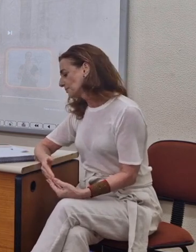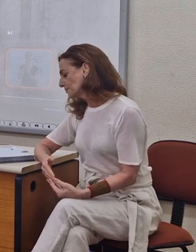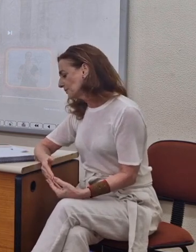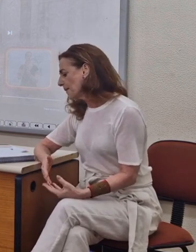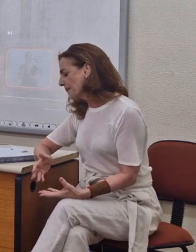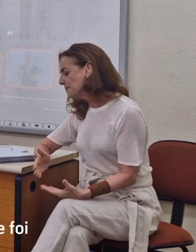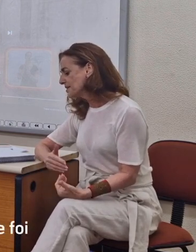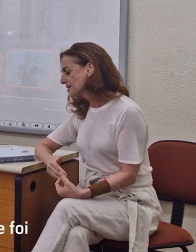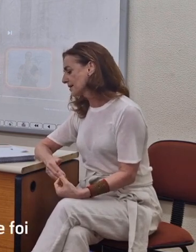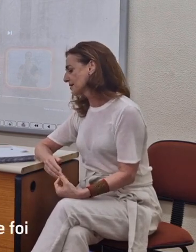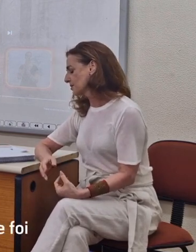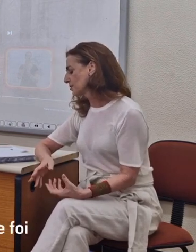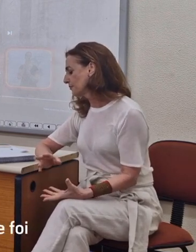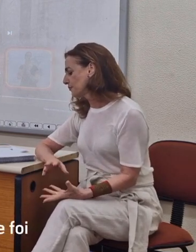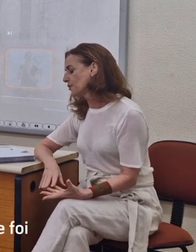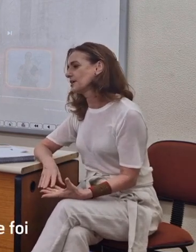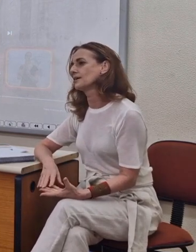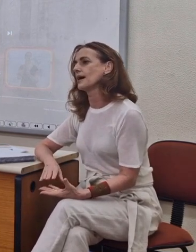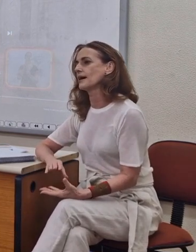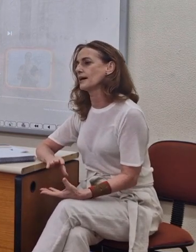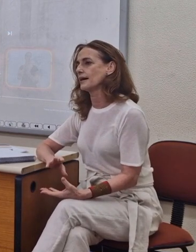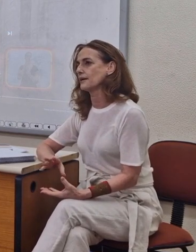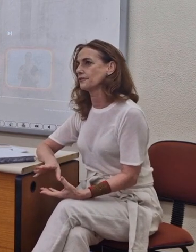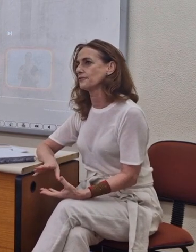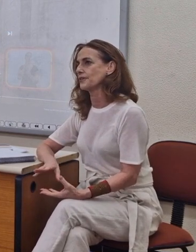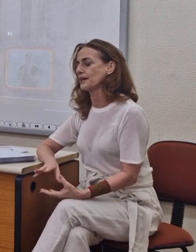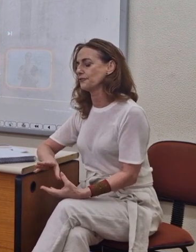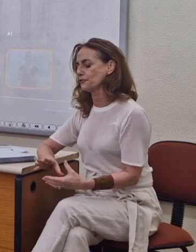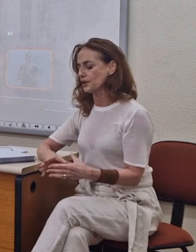então, da minha dissertação, que foi,